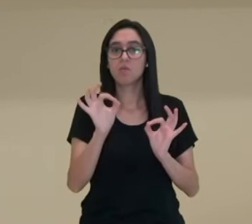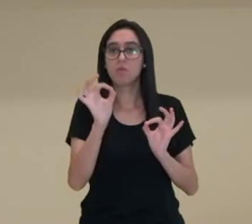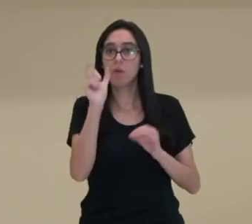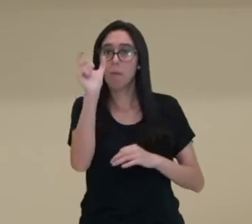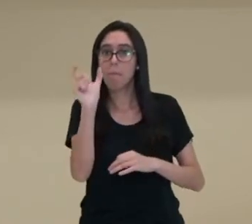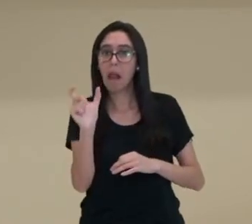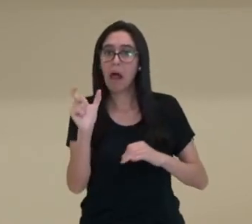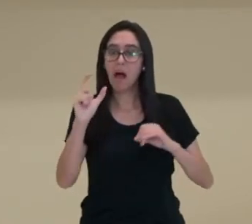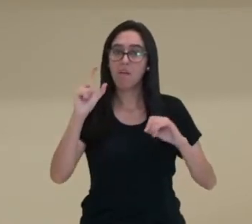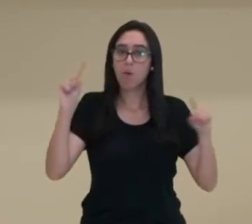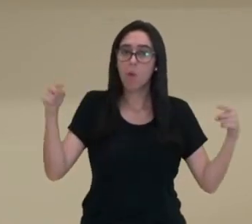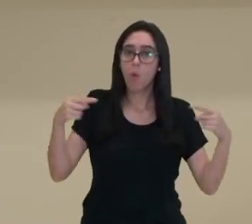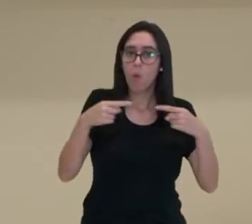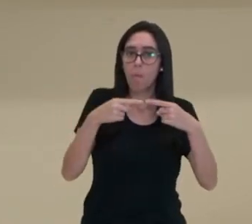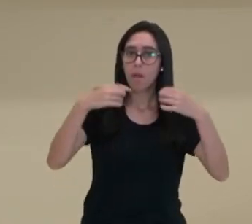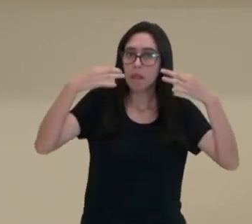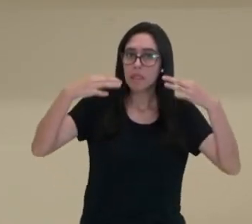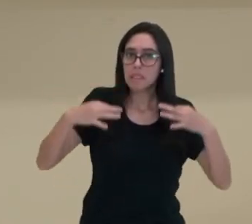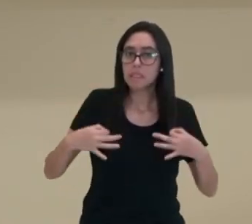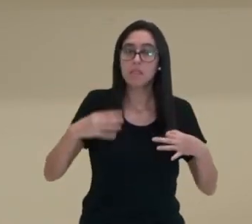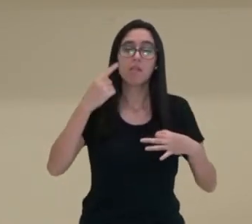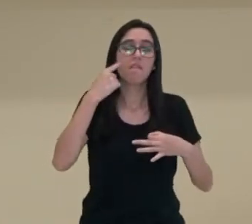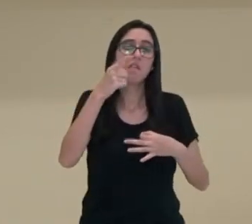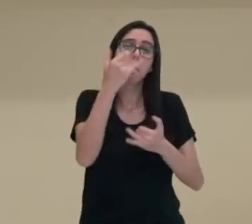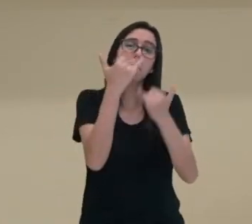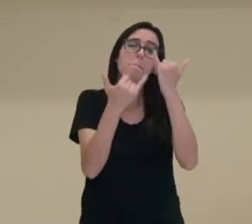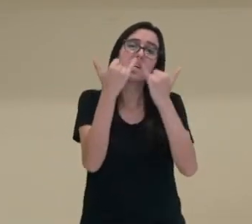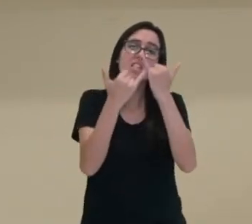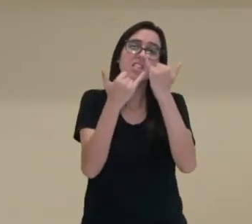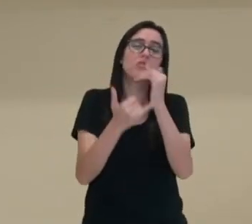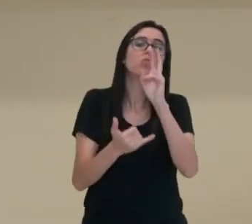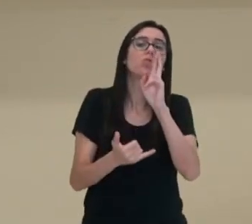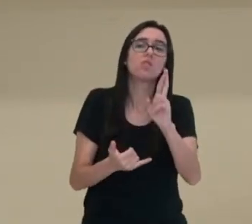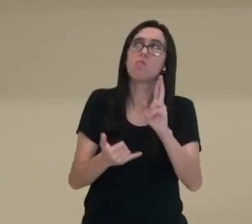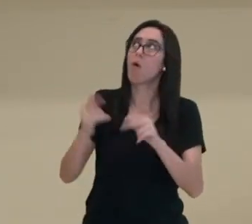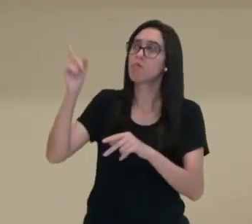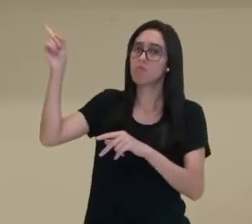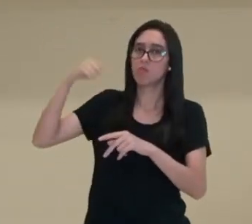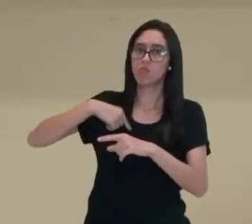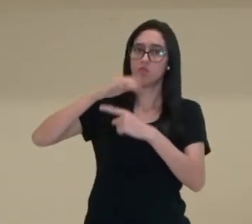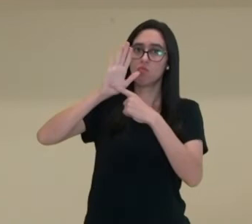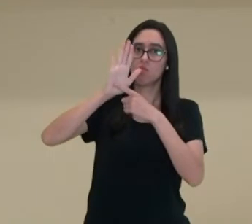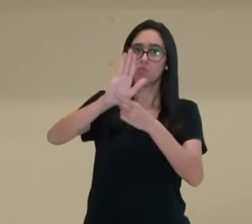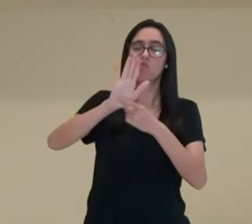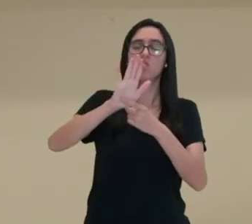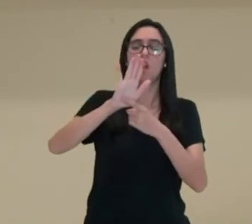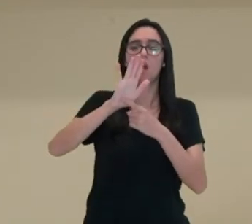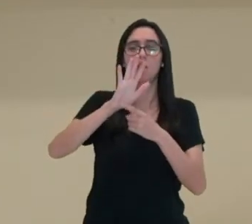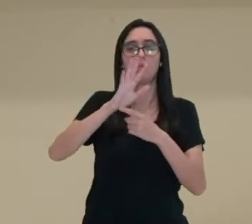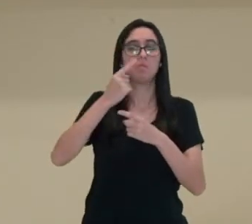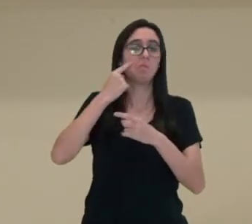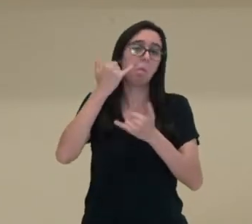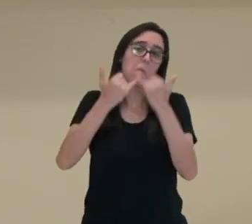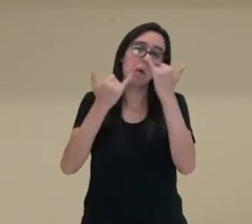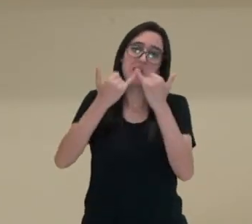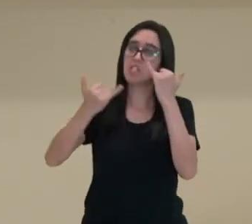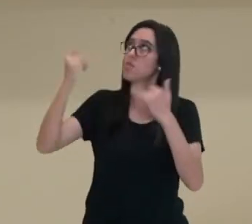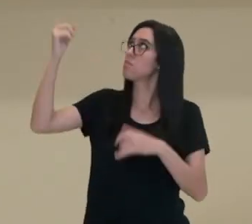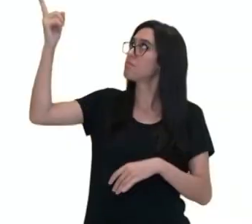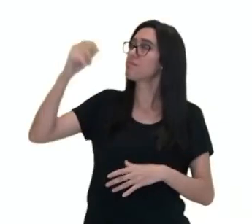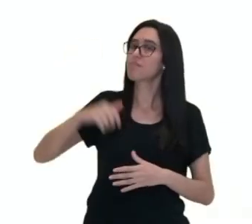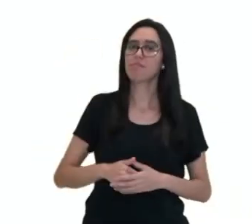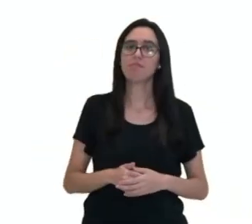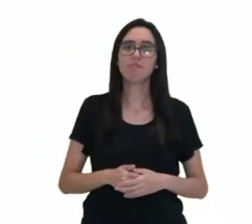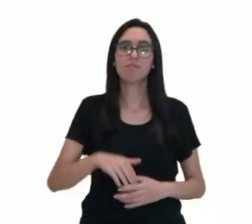ao encontro, né, produzem um sentido semelhante à resposta que eu vou sugerir aqui para vocês, né? Então vejam, a